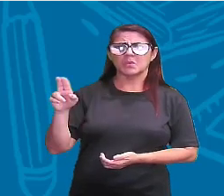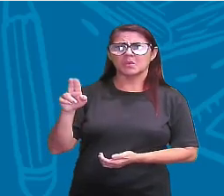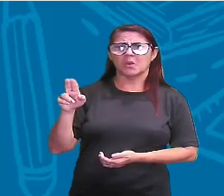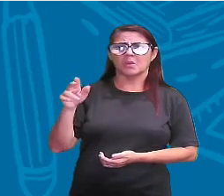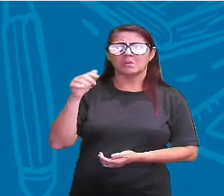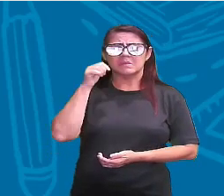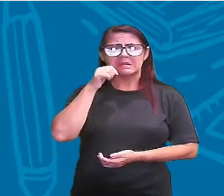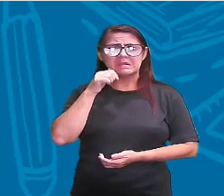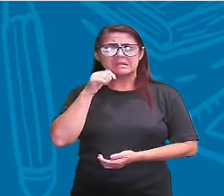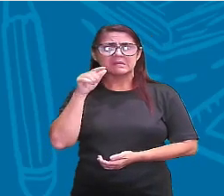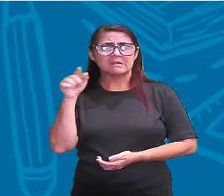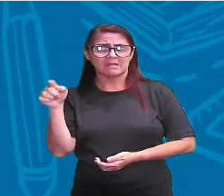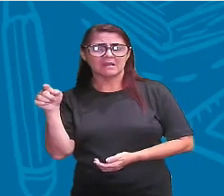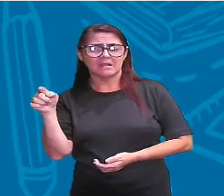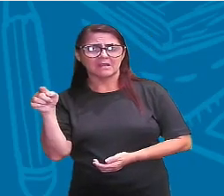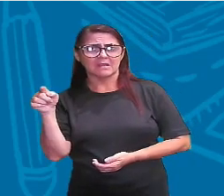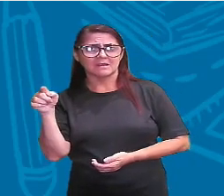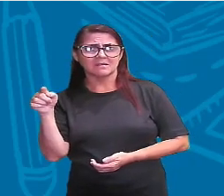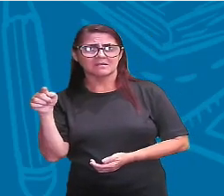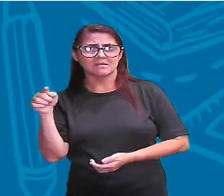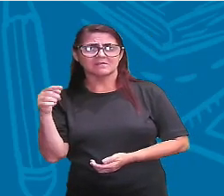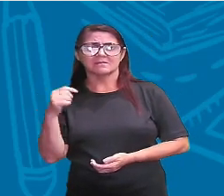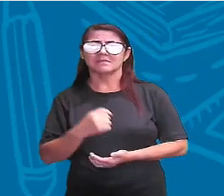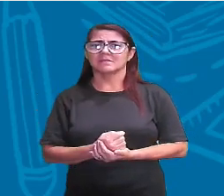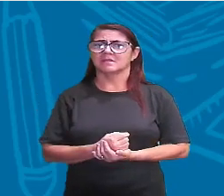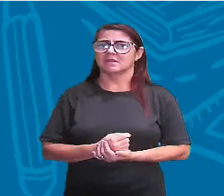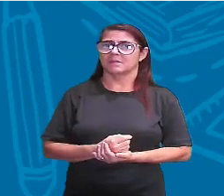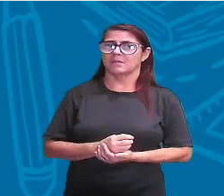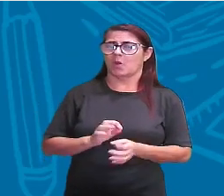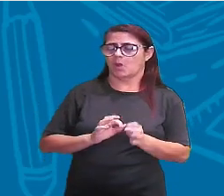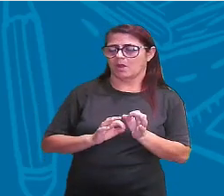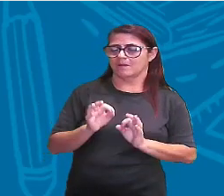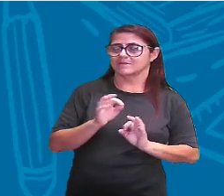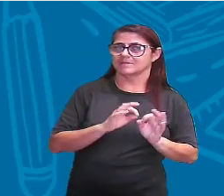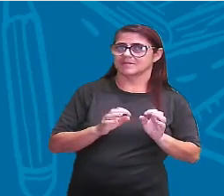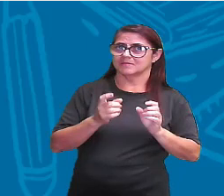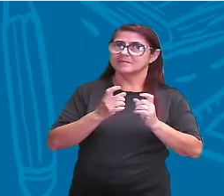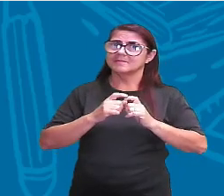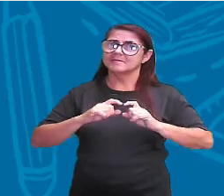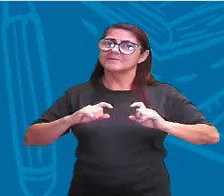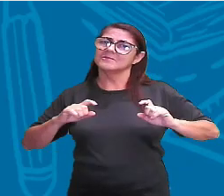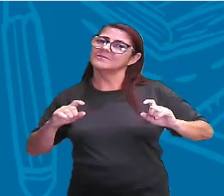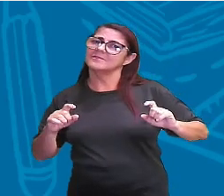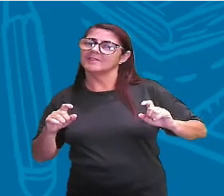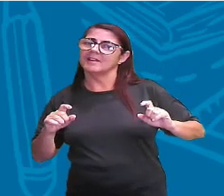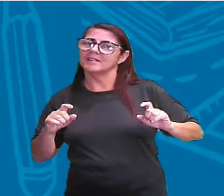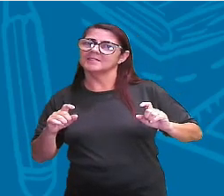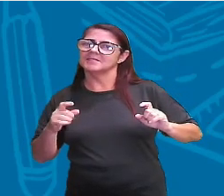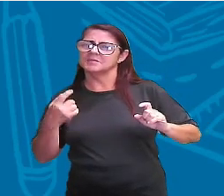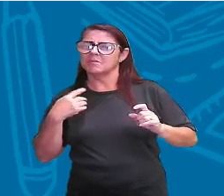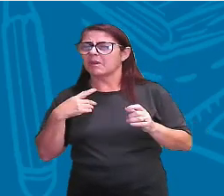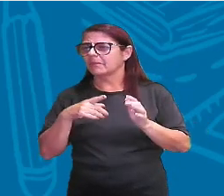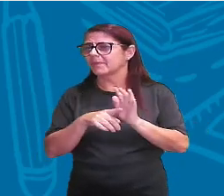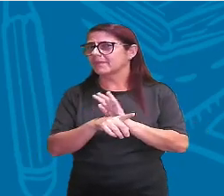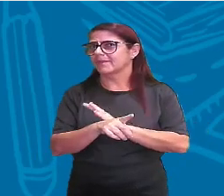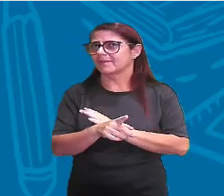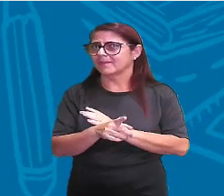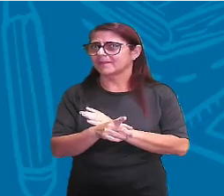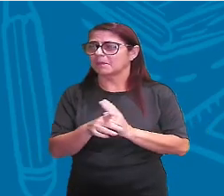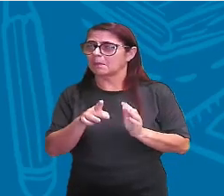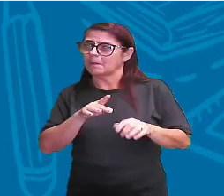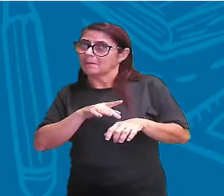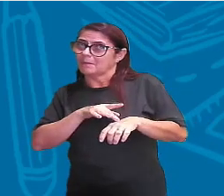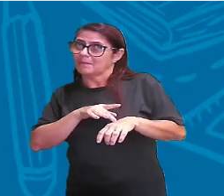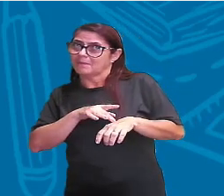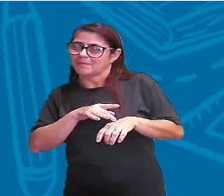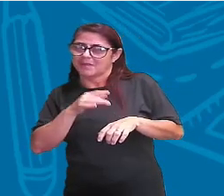dela? Sentiu que na forma indireta eu dei uma organizada e ficou bem sutil quando eu quero saber o nome de alguém. Geralmente a gente faz isso quando